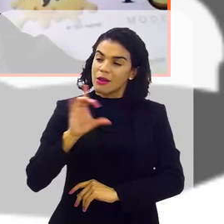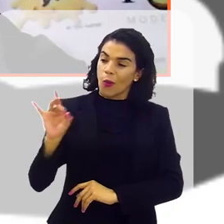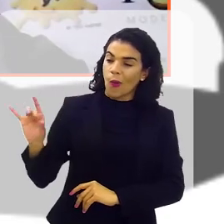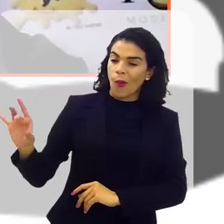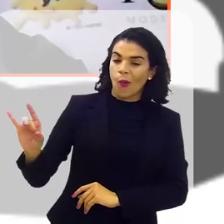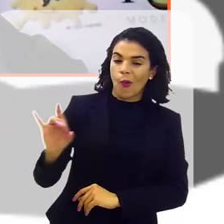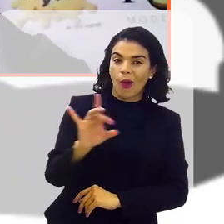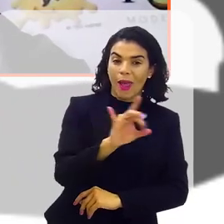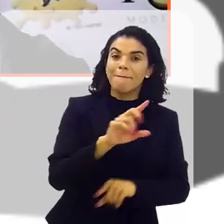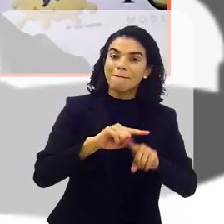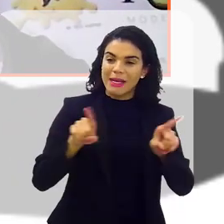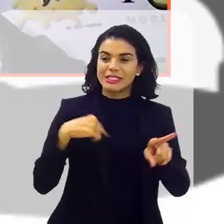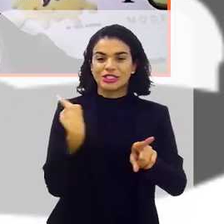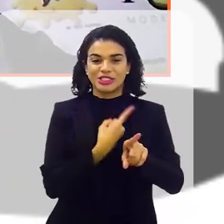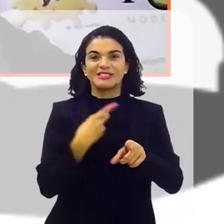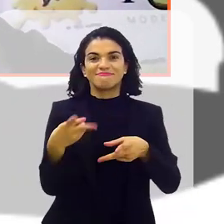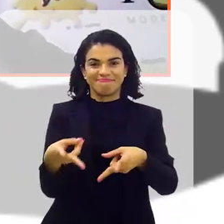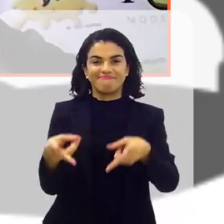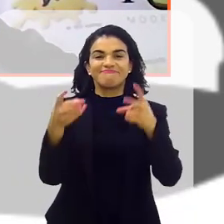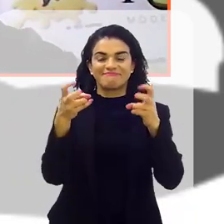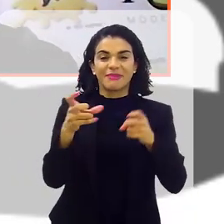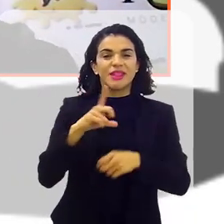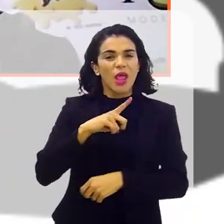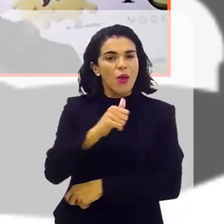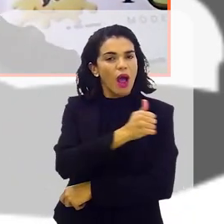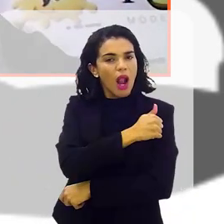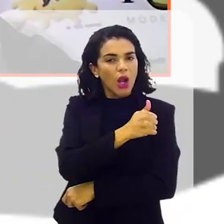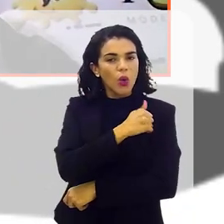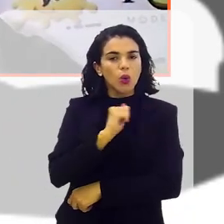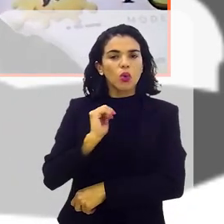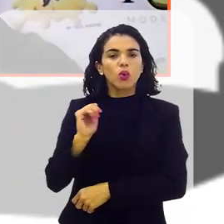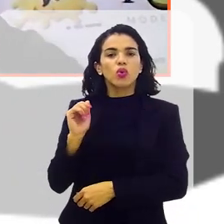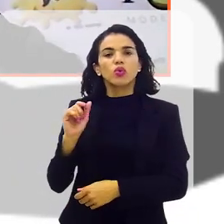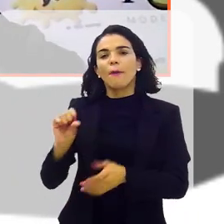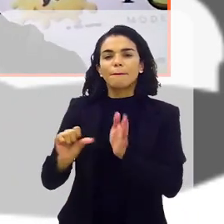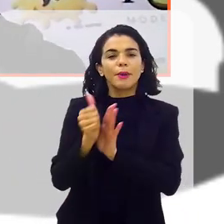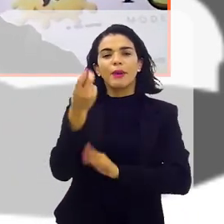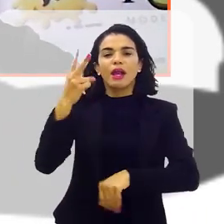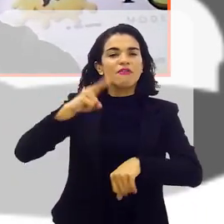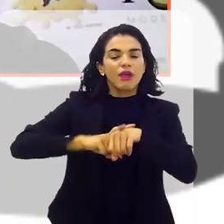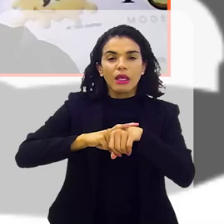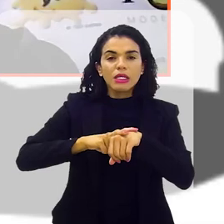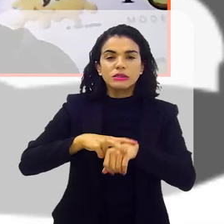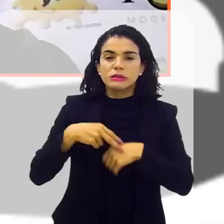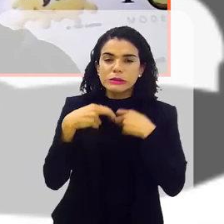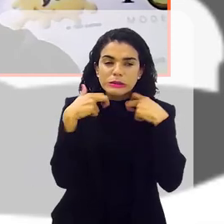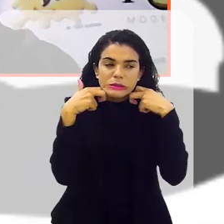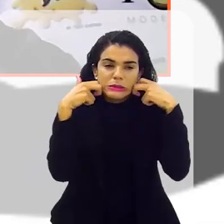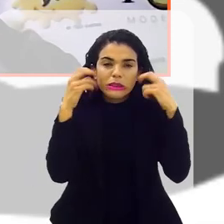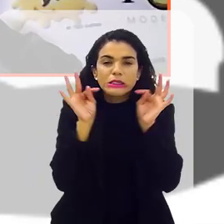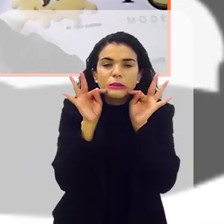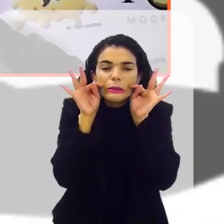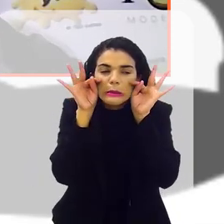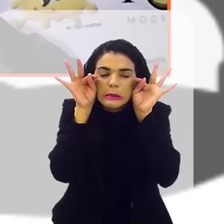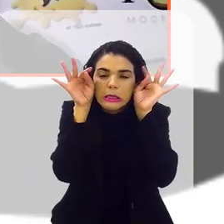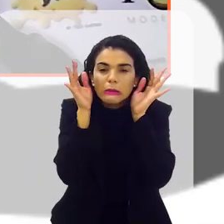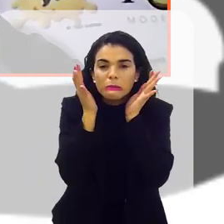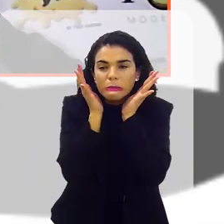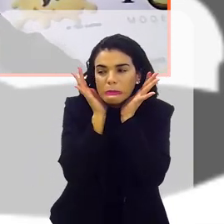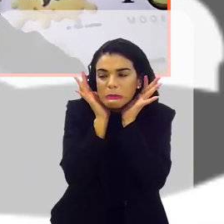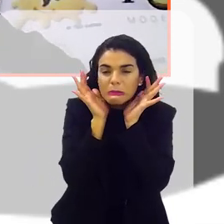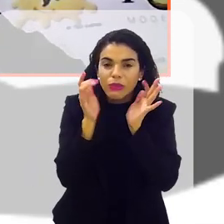uma coisa muito individual É muito visível eu tinha eu tenho alunos que chegaram lá extremamente tímidos que não